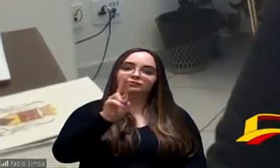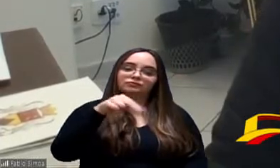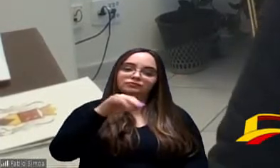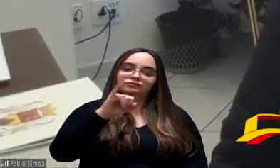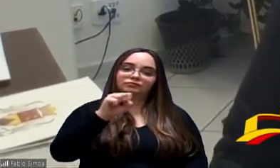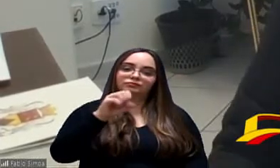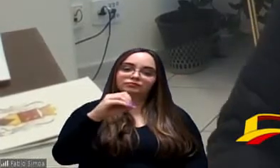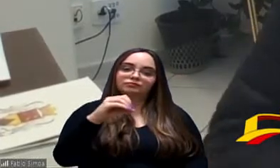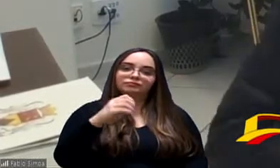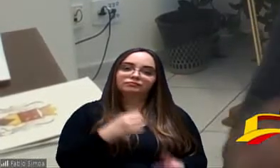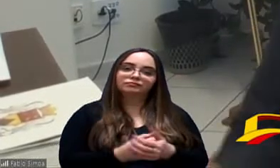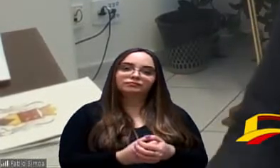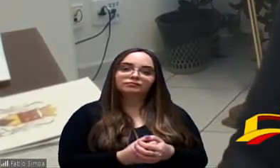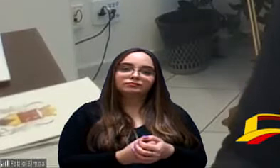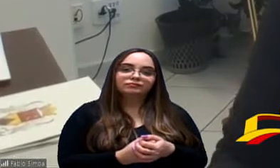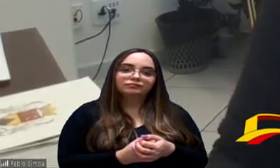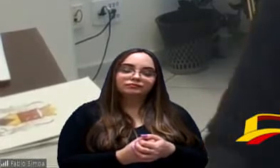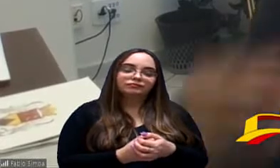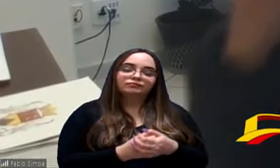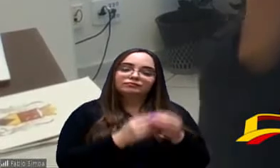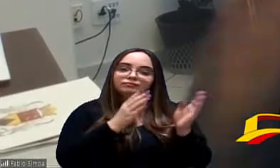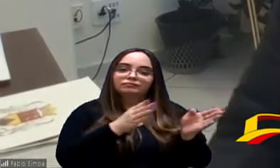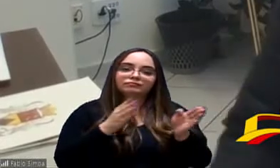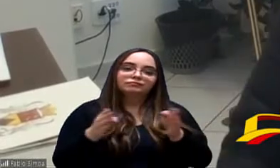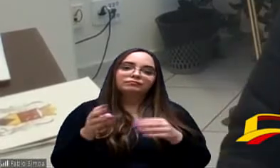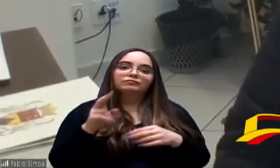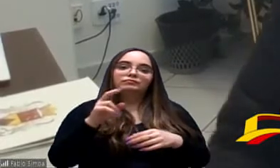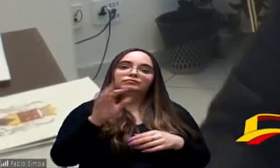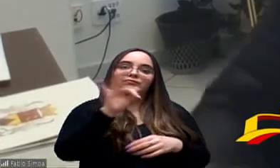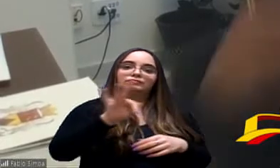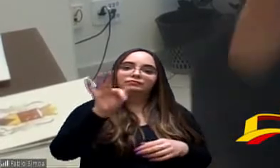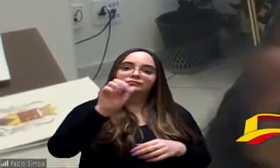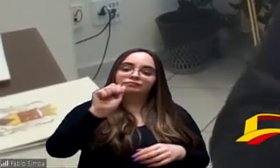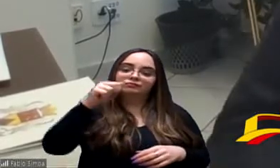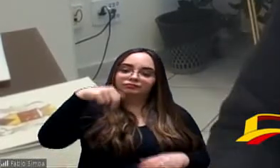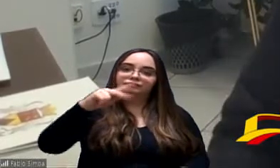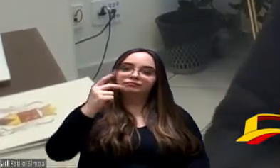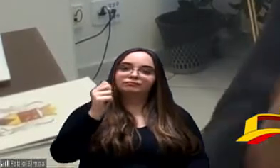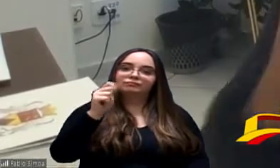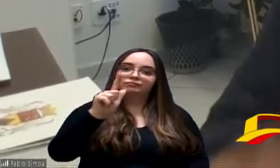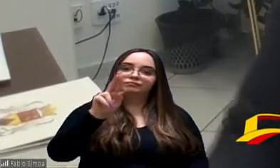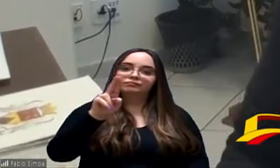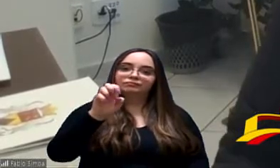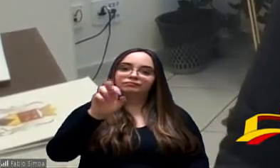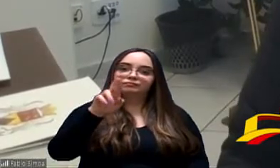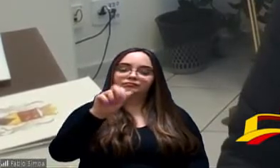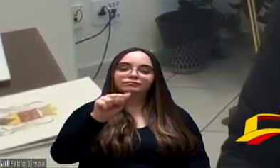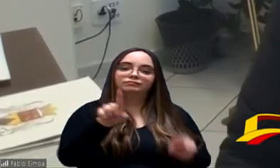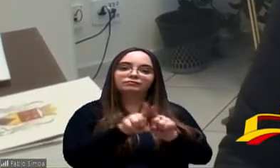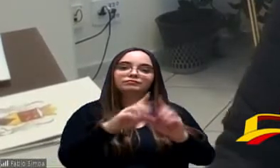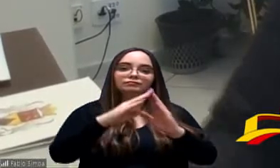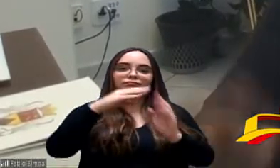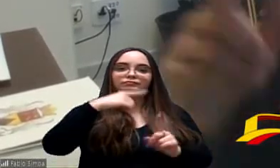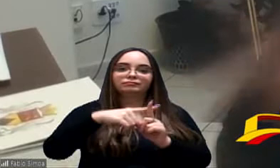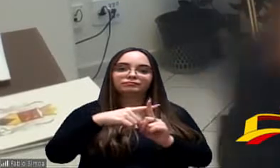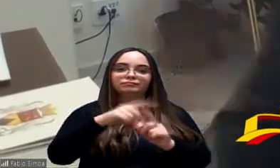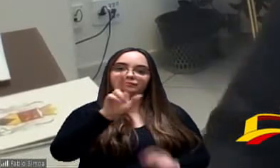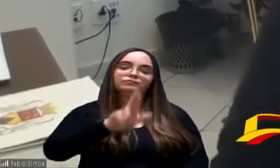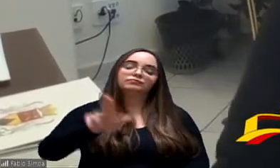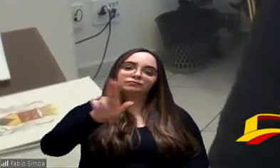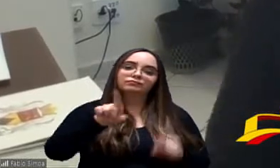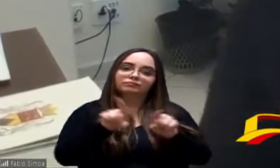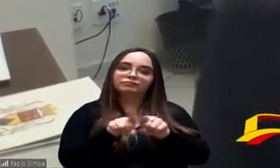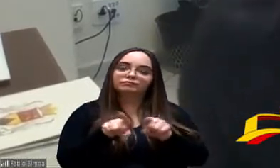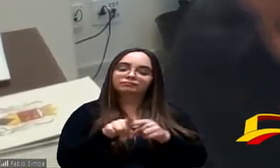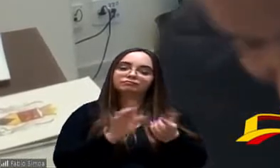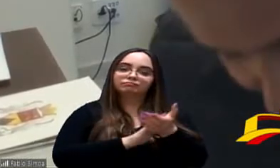também, toda, né, a organização também, Faculdade Anhanguera e a Igreja Universal, aí o Cristiano também, parabenizando o Cristiano e toda a